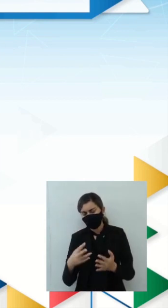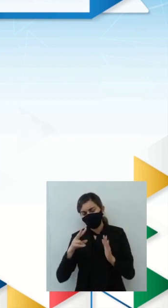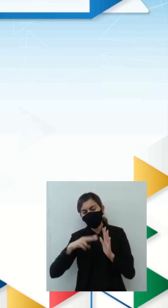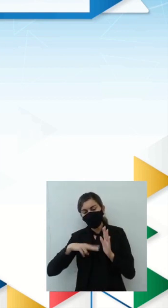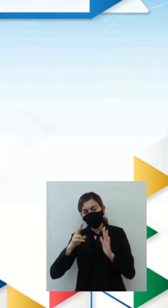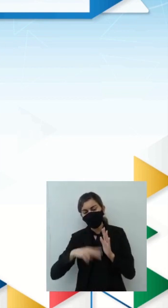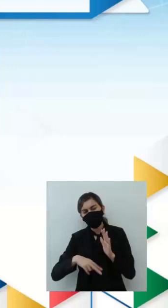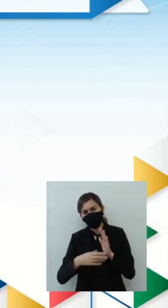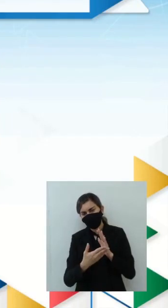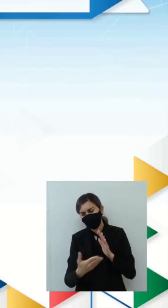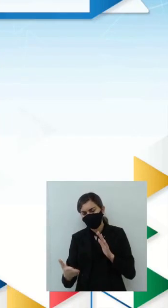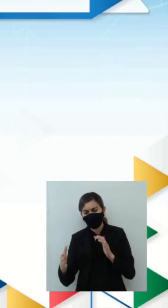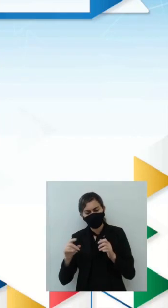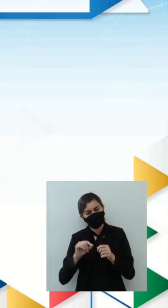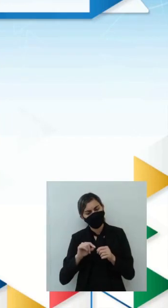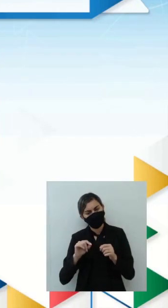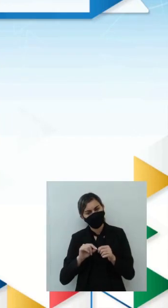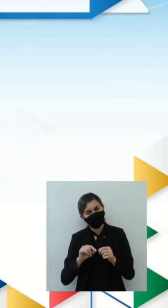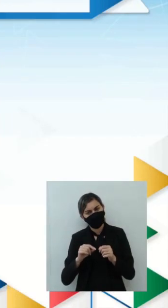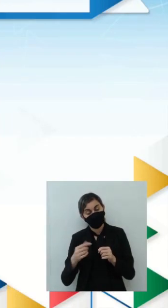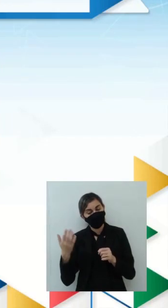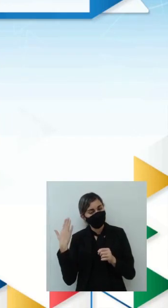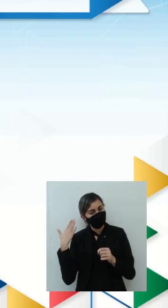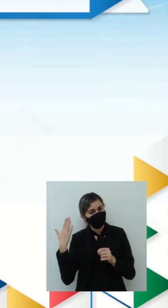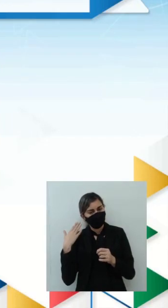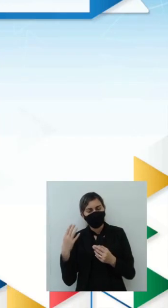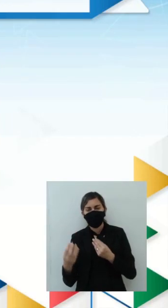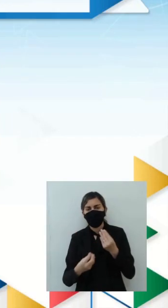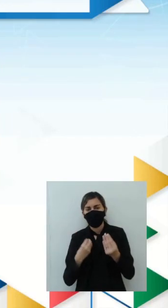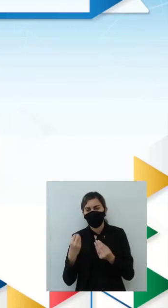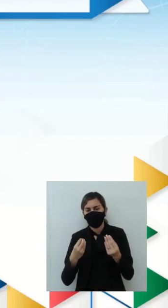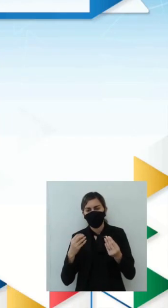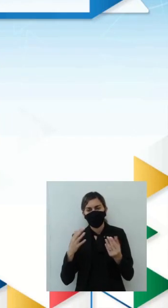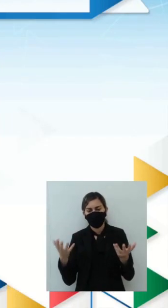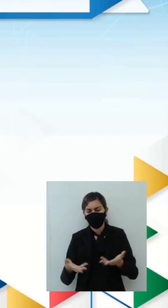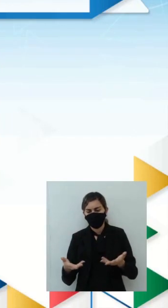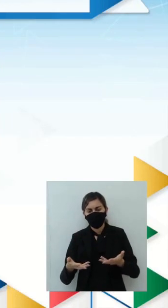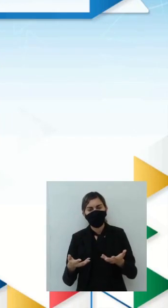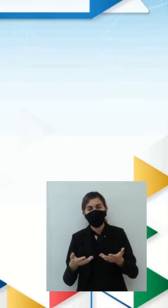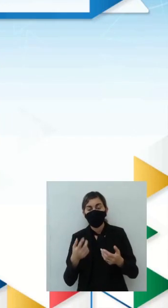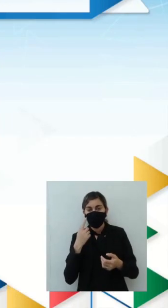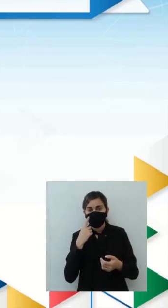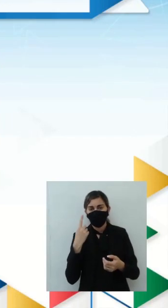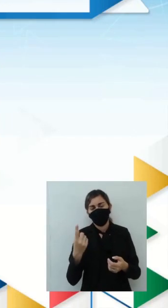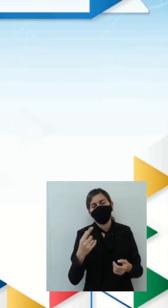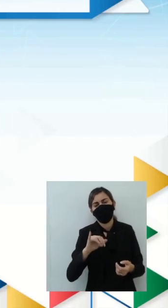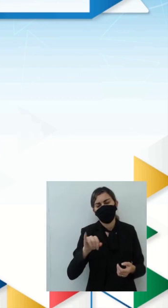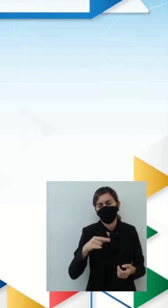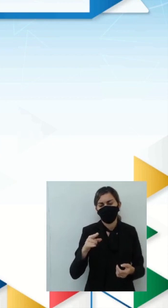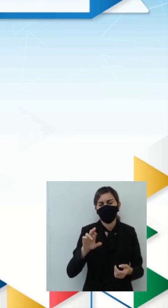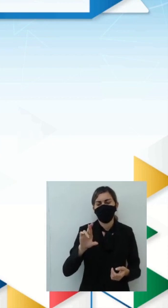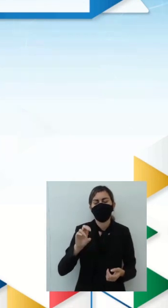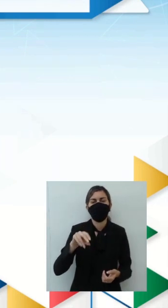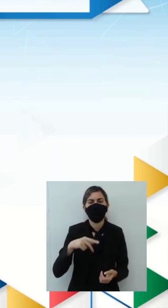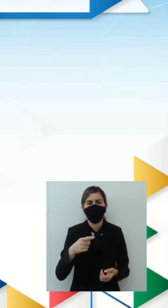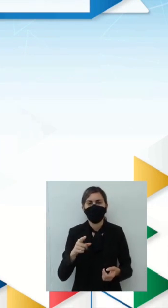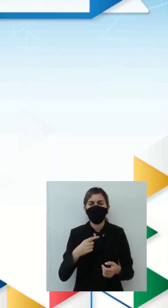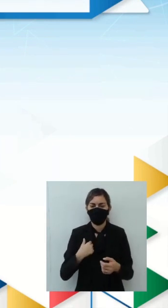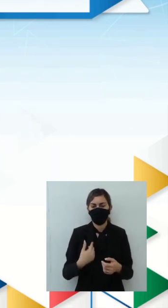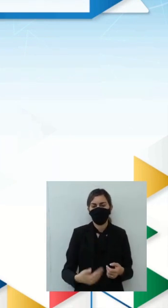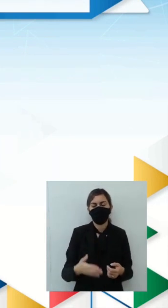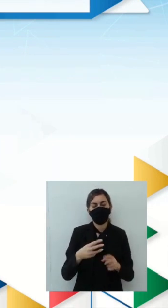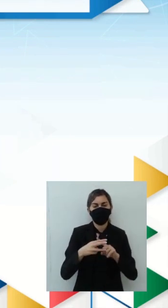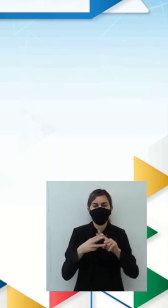ler, certo, ele fizera no passado e como ele está hoje. Veja, João Romão foi,